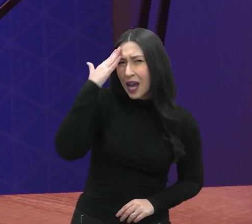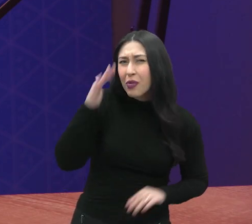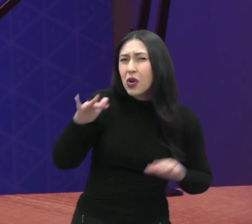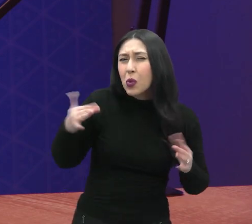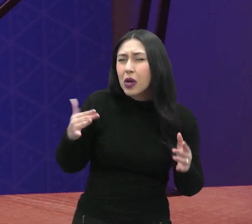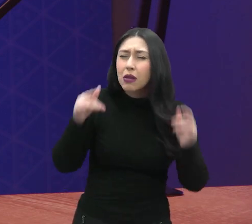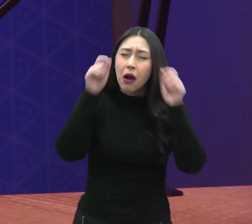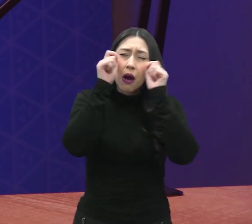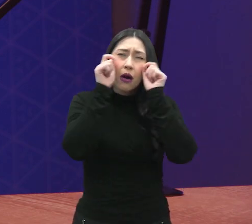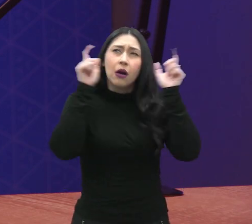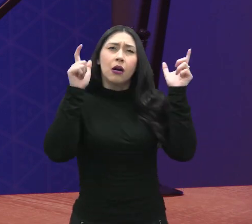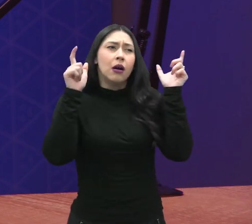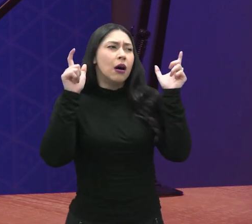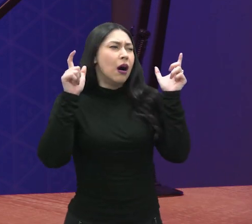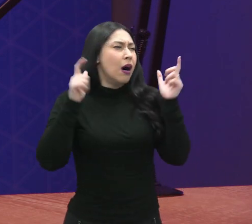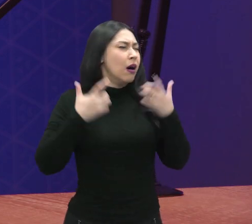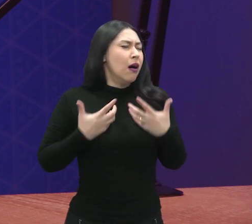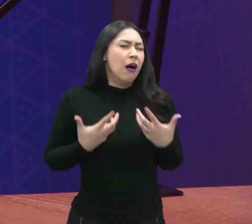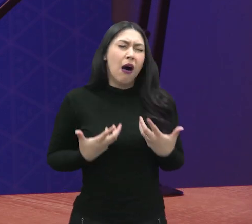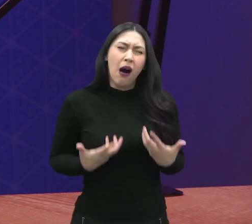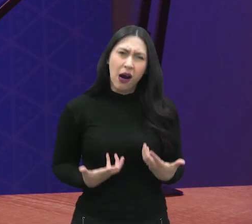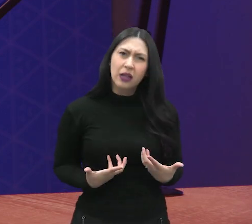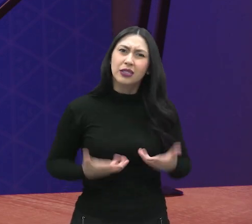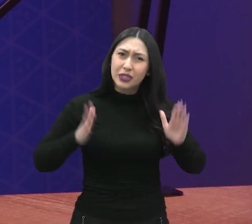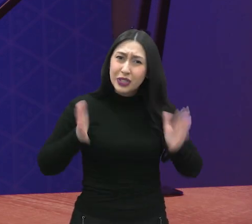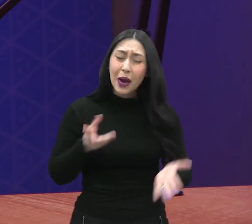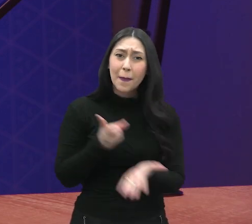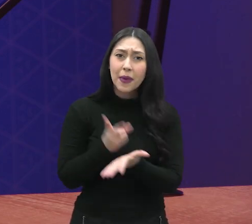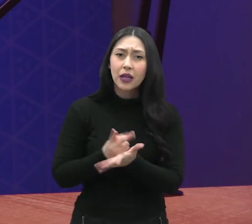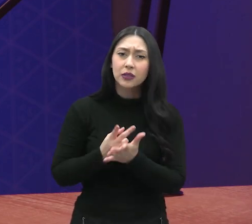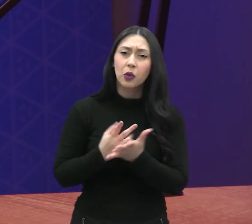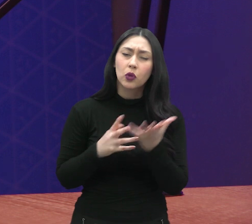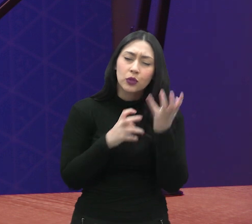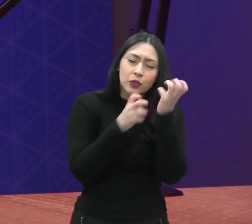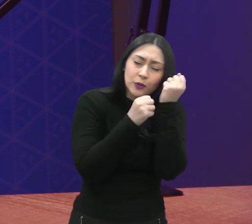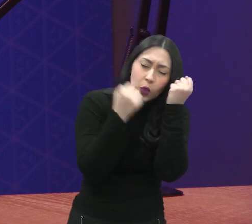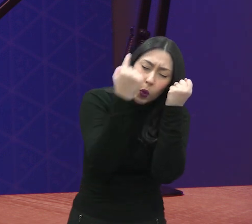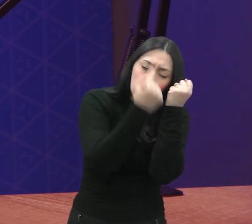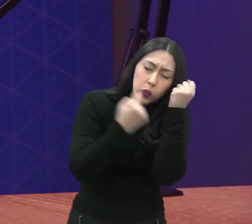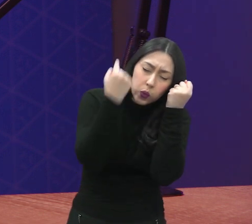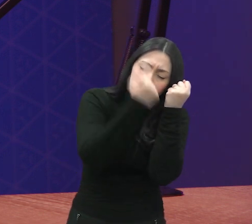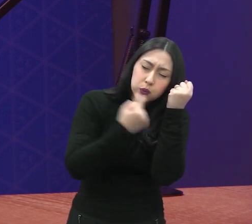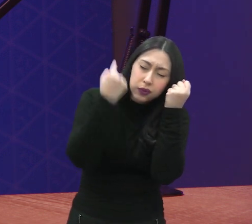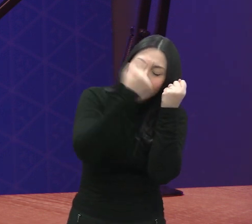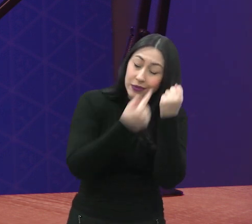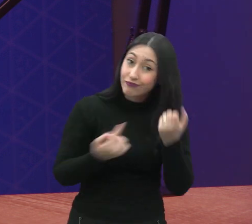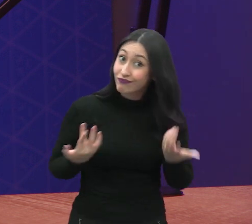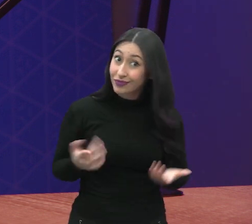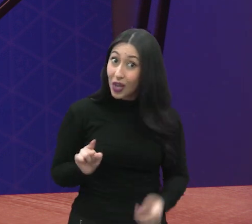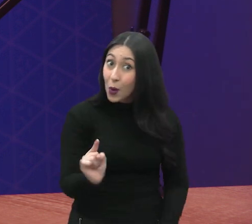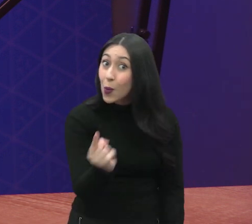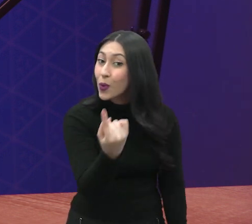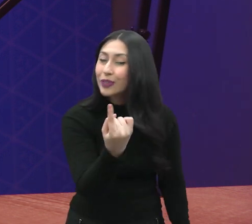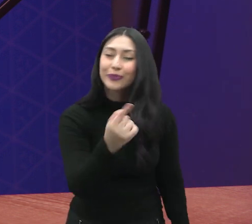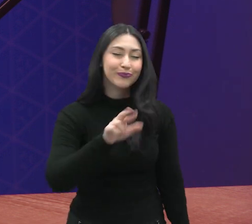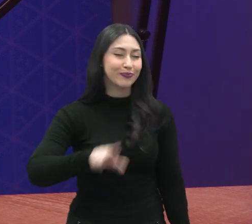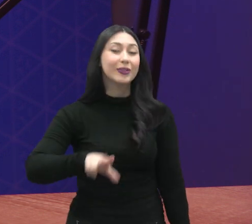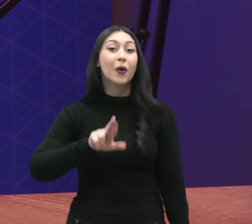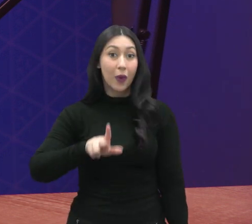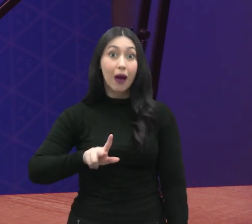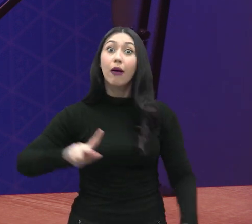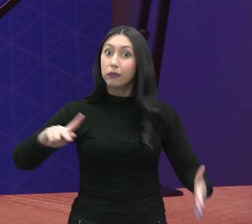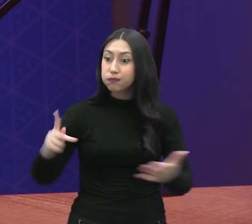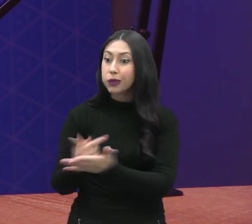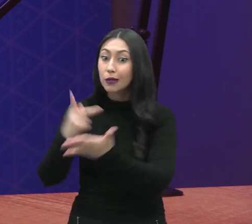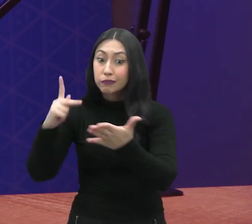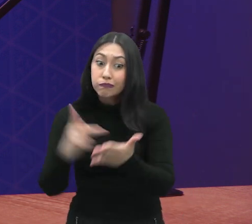Sabe aqueles dias em que você acorda e já se sente sem energia, mesmo tendo dormido por horas? Pois é, não é só você. Isso acontece